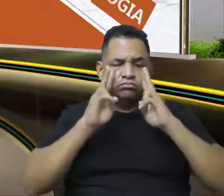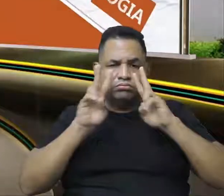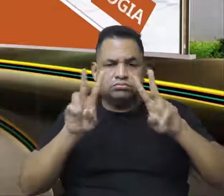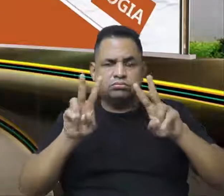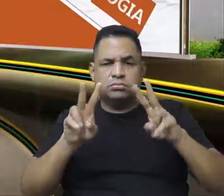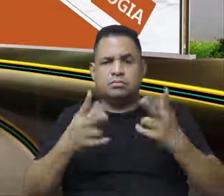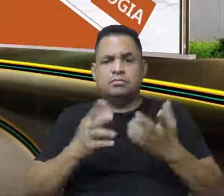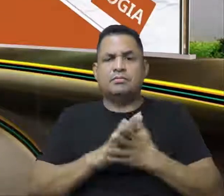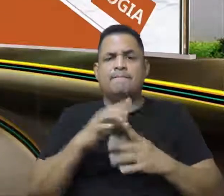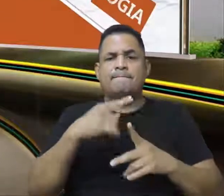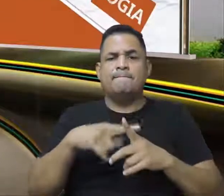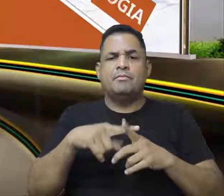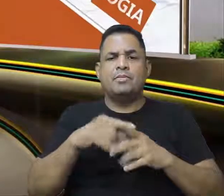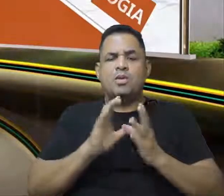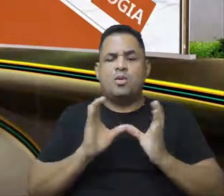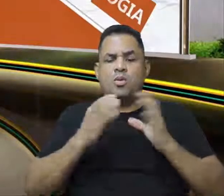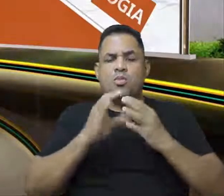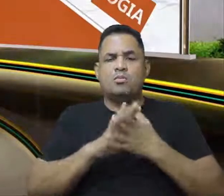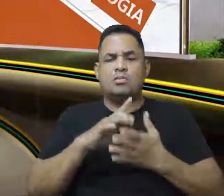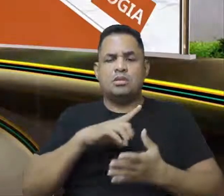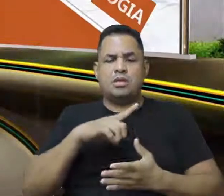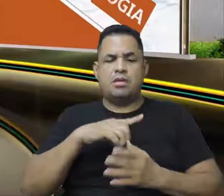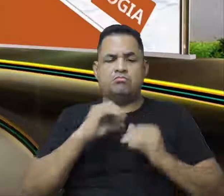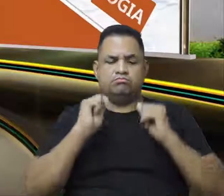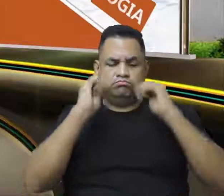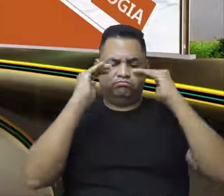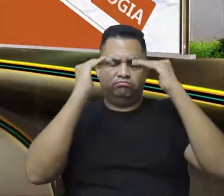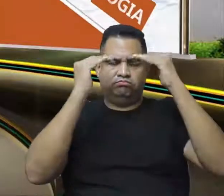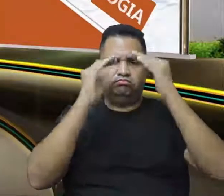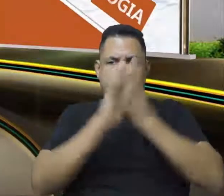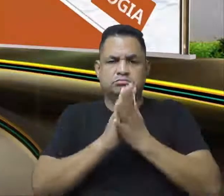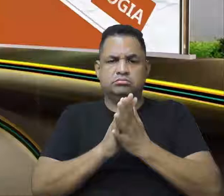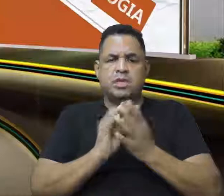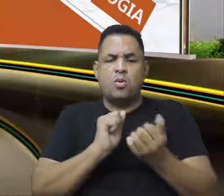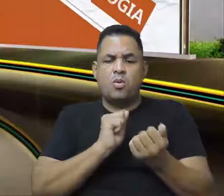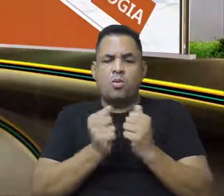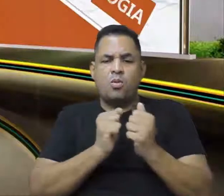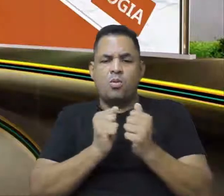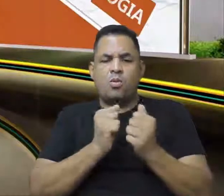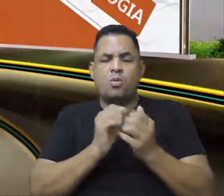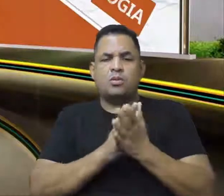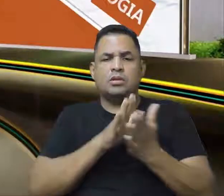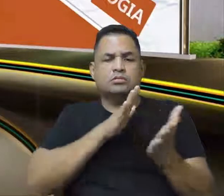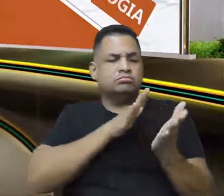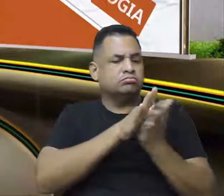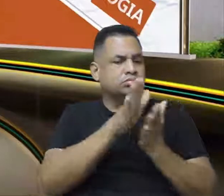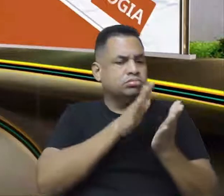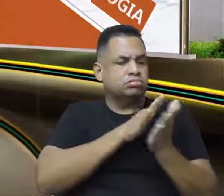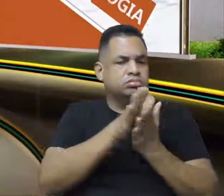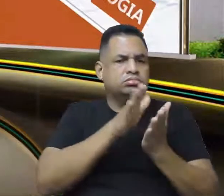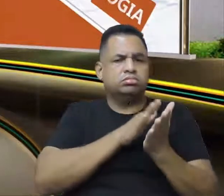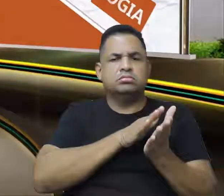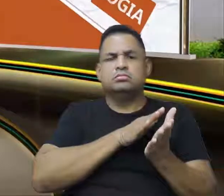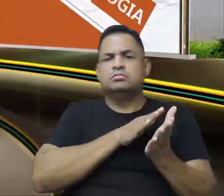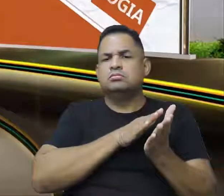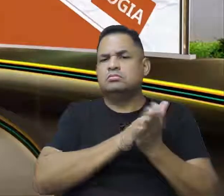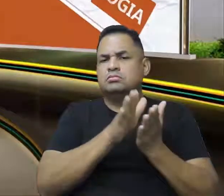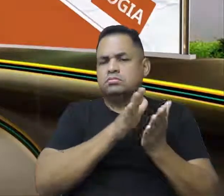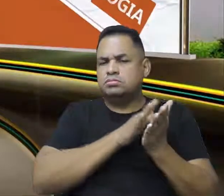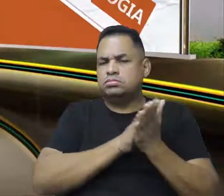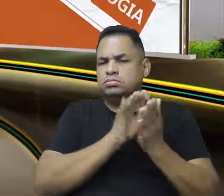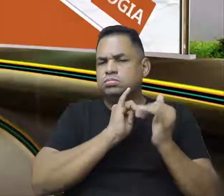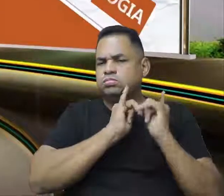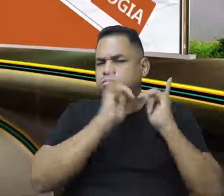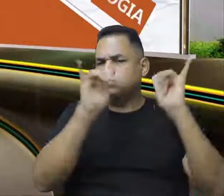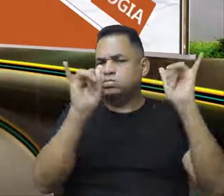mundo, porque a classe dominante ela detém principalmente os meios de comunicação. E eu não estou falando um só, não, estou falando